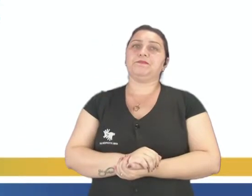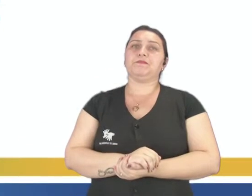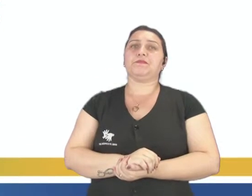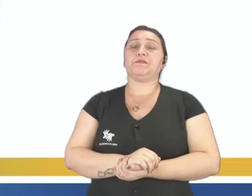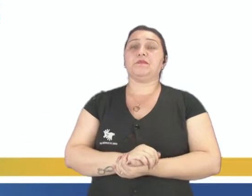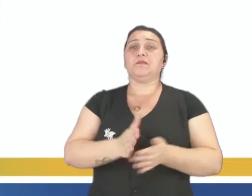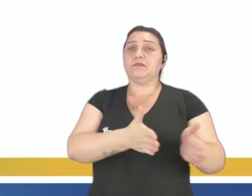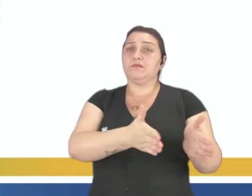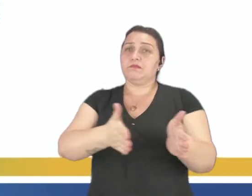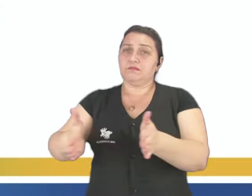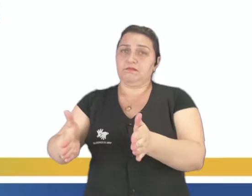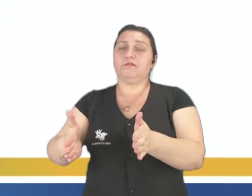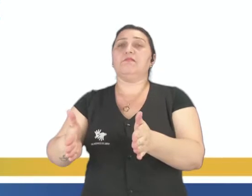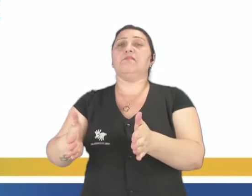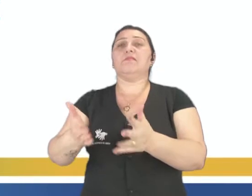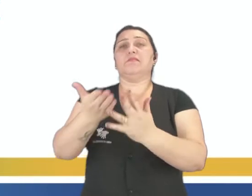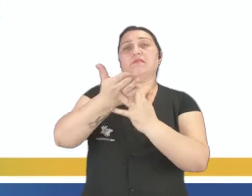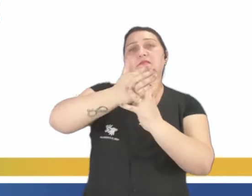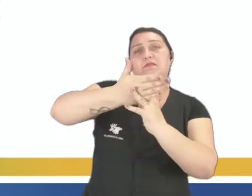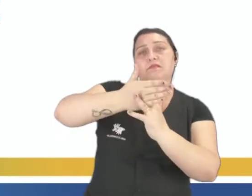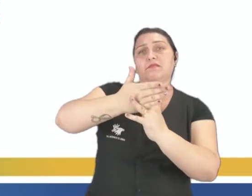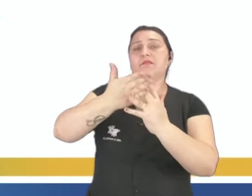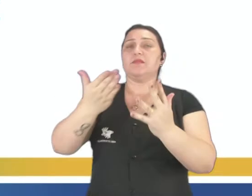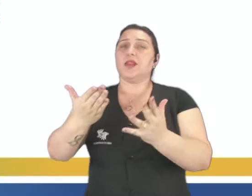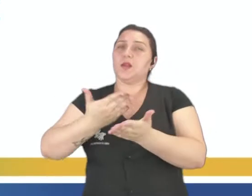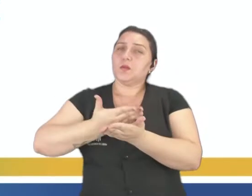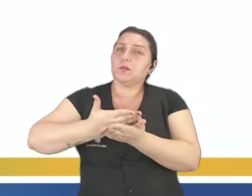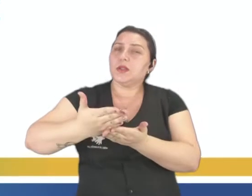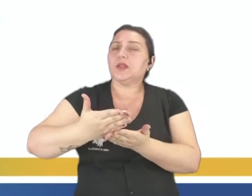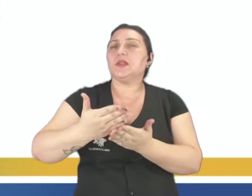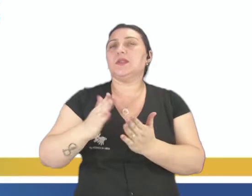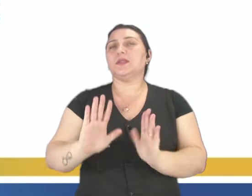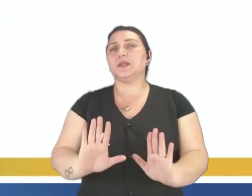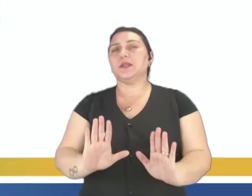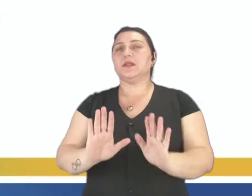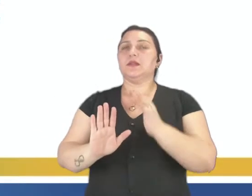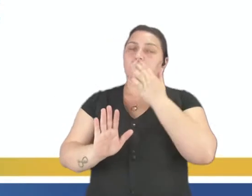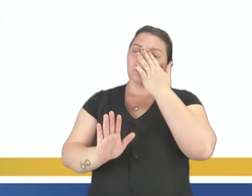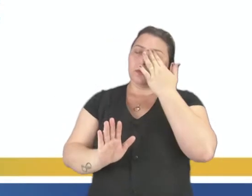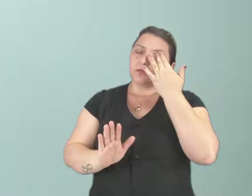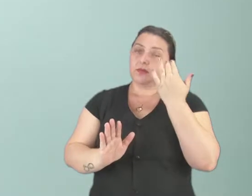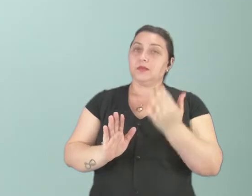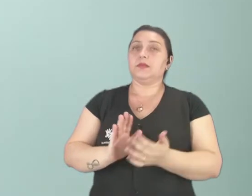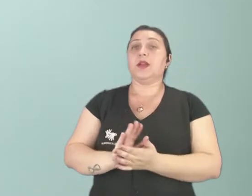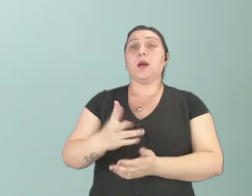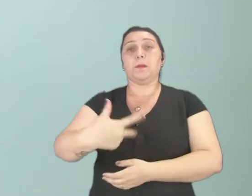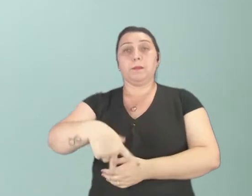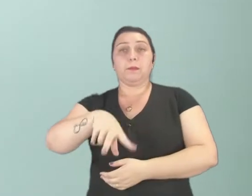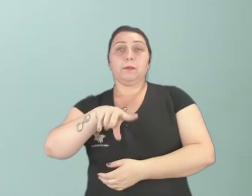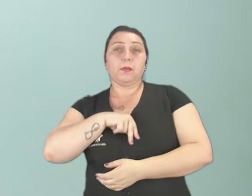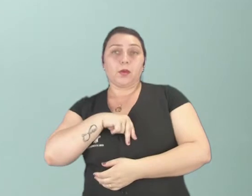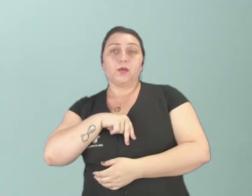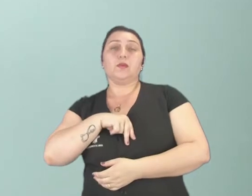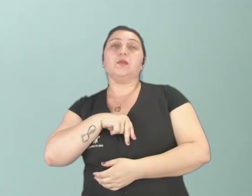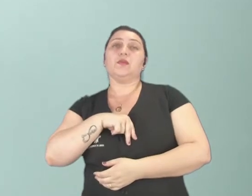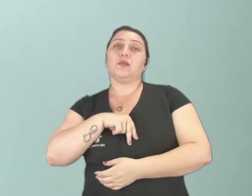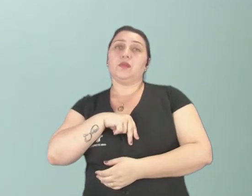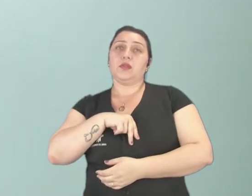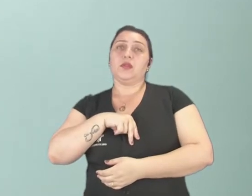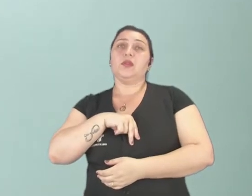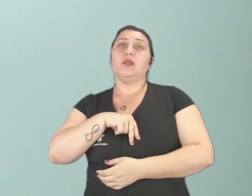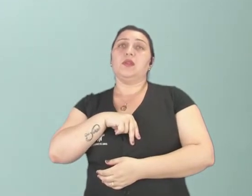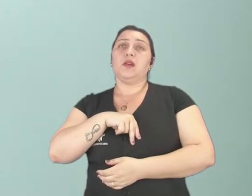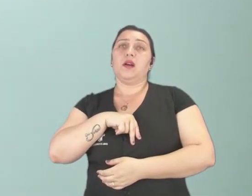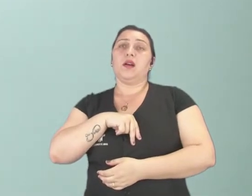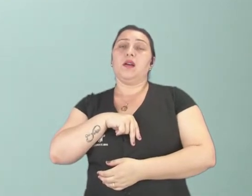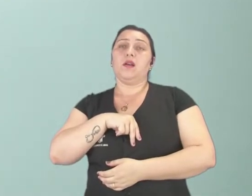esse período do barroco, ele vai iniciar ali quando Portugal descobre aqui o